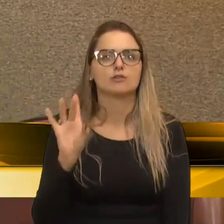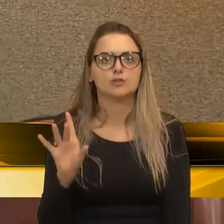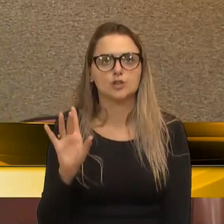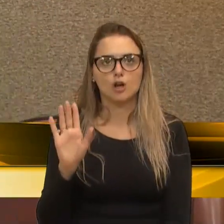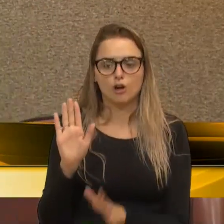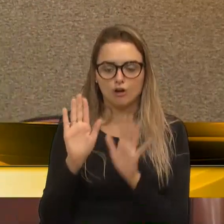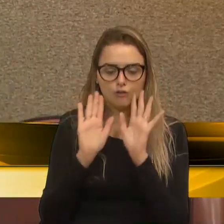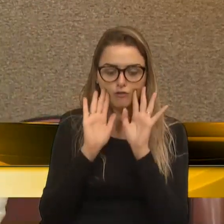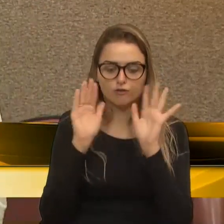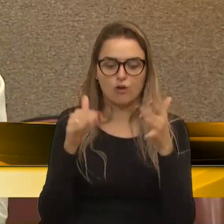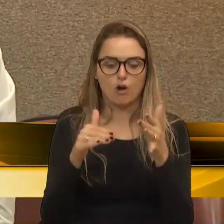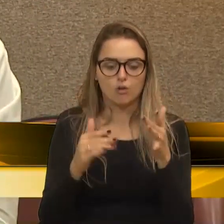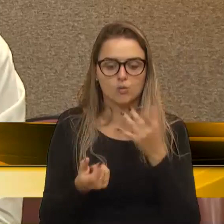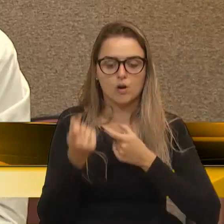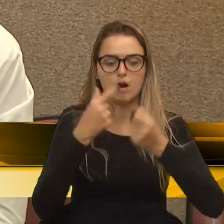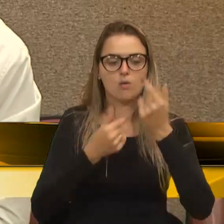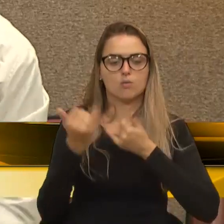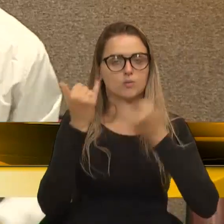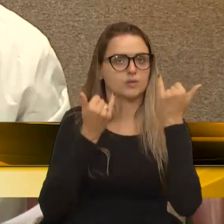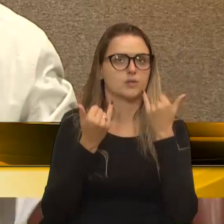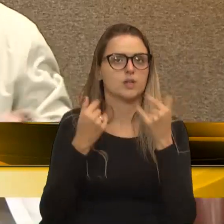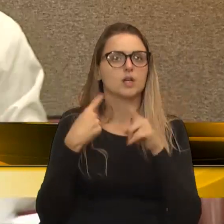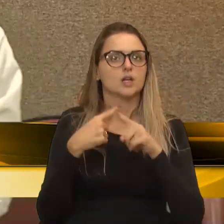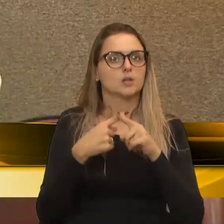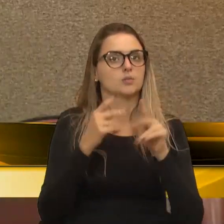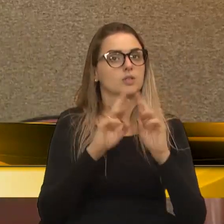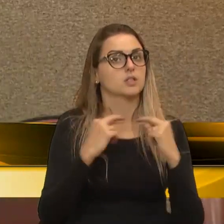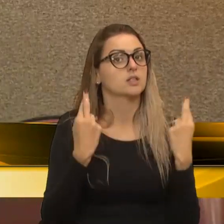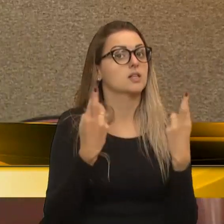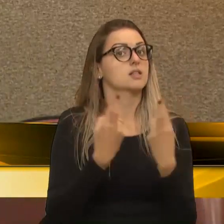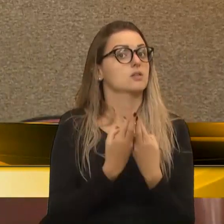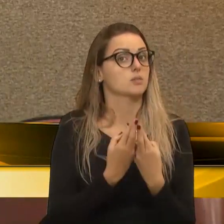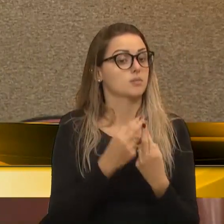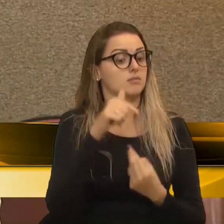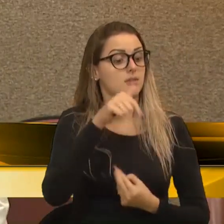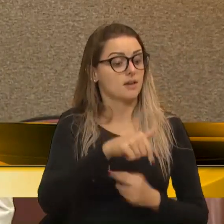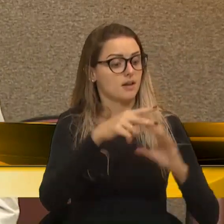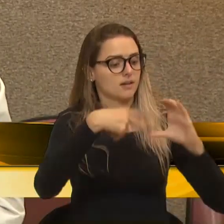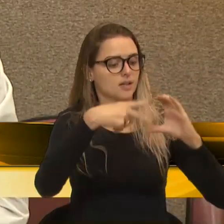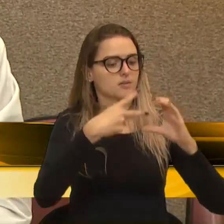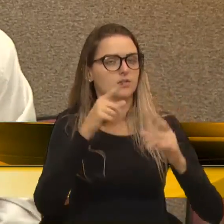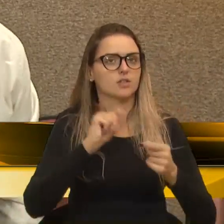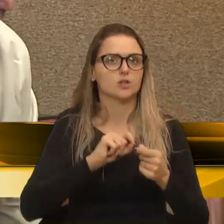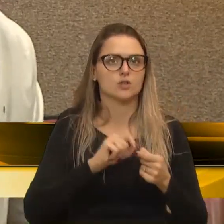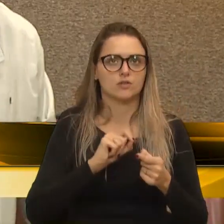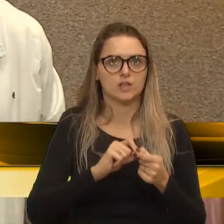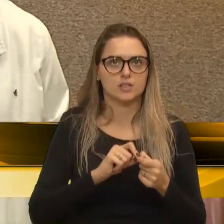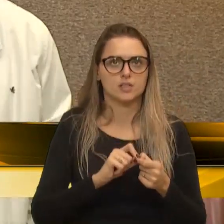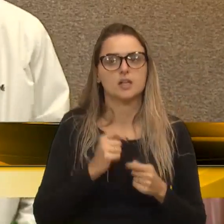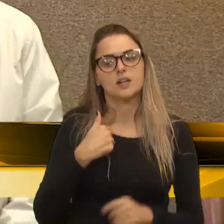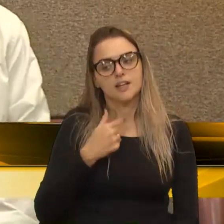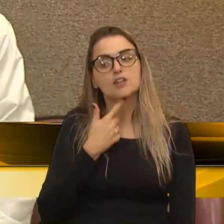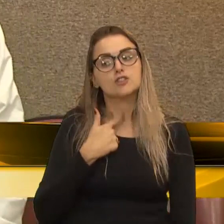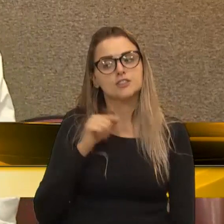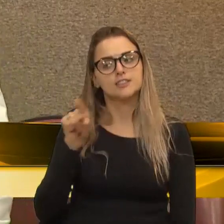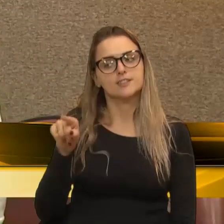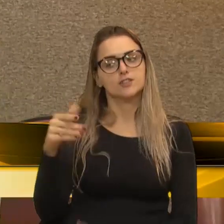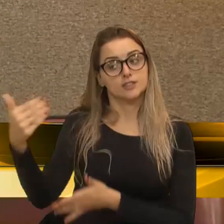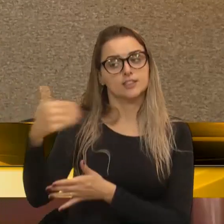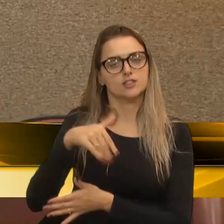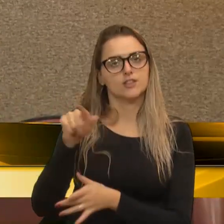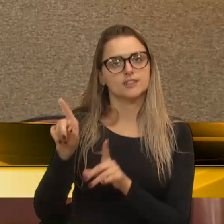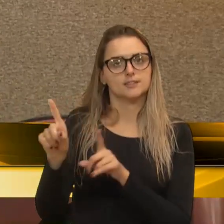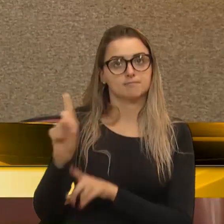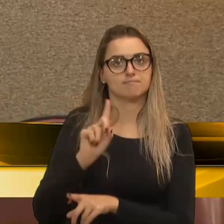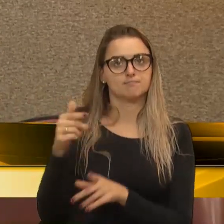a algumas informações, porque nas audiências públicas que nós tivemos, gostaria que o senhor tivesse participado